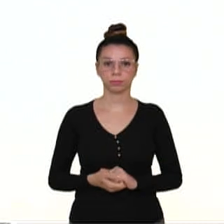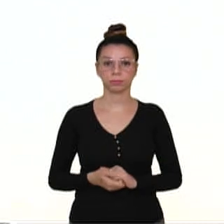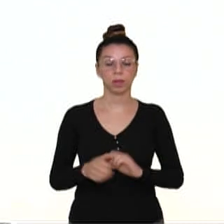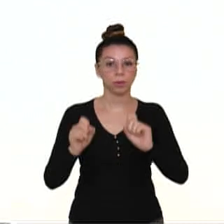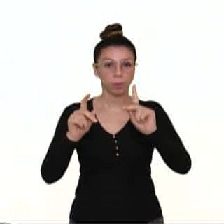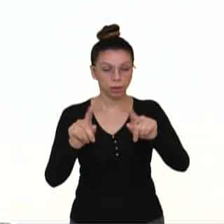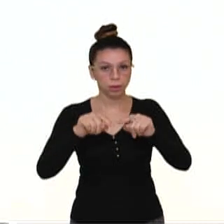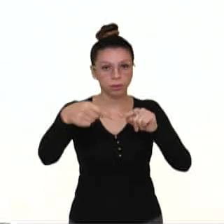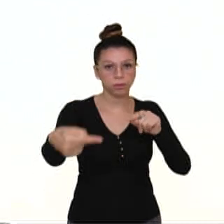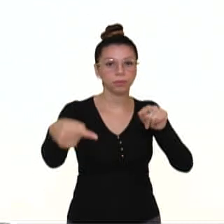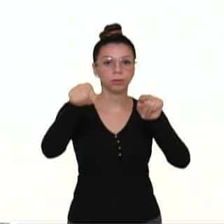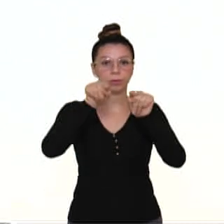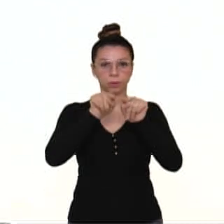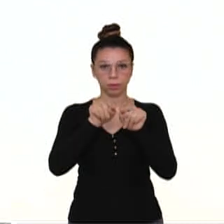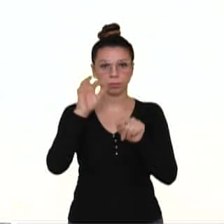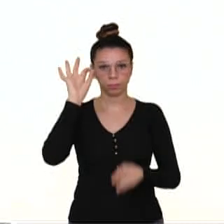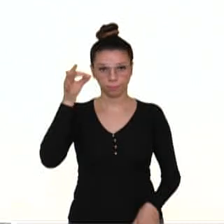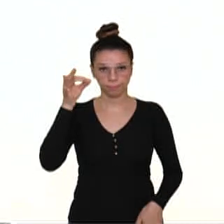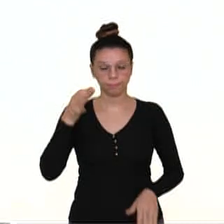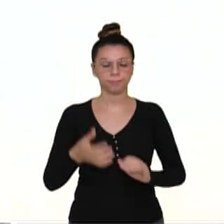Ok? Já voltamos.